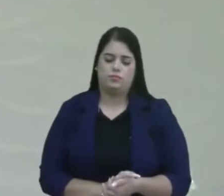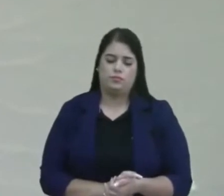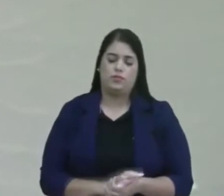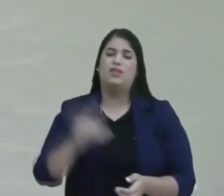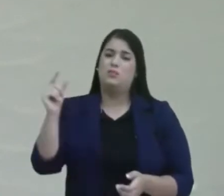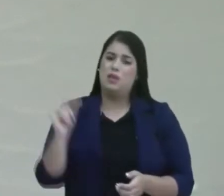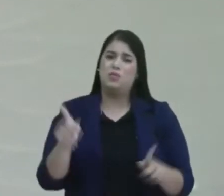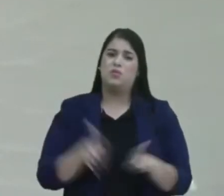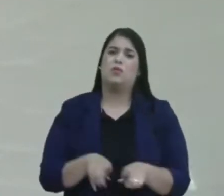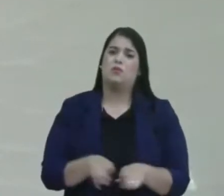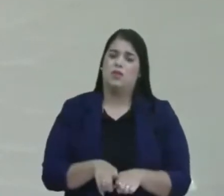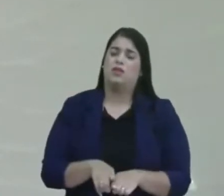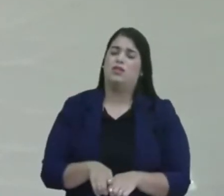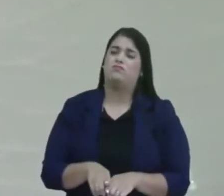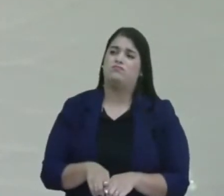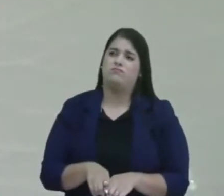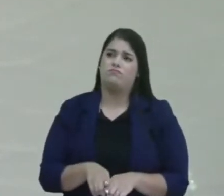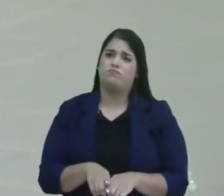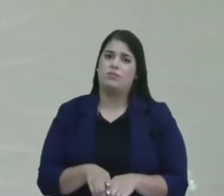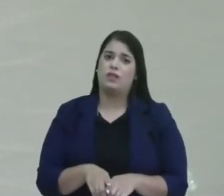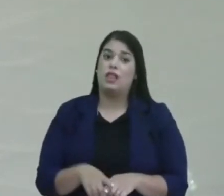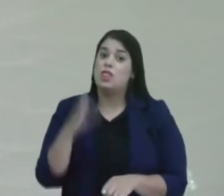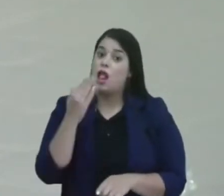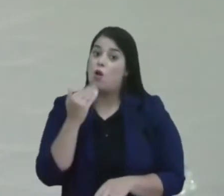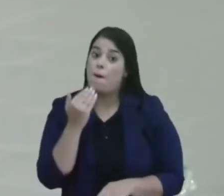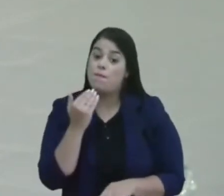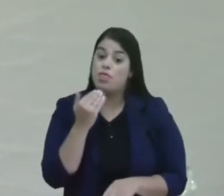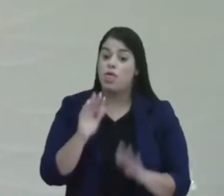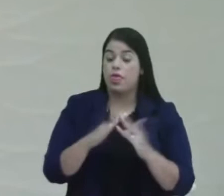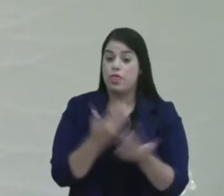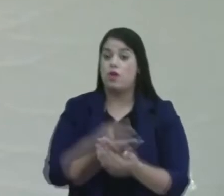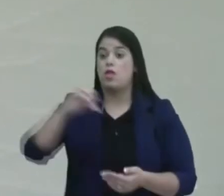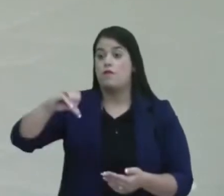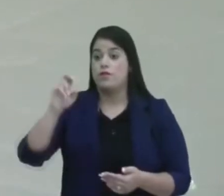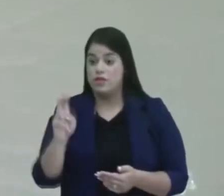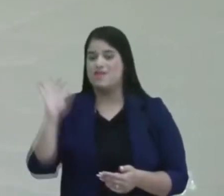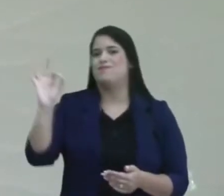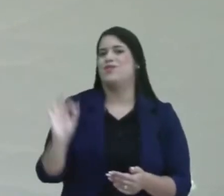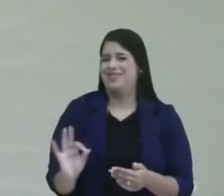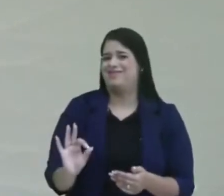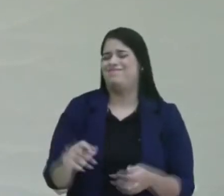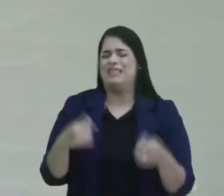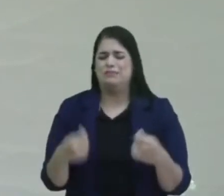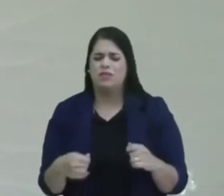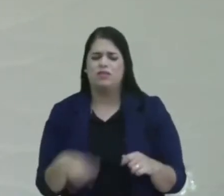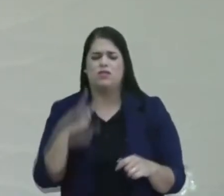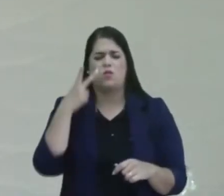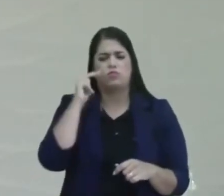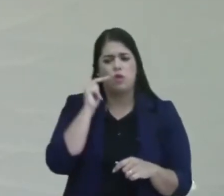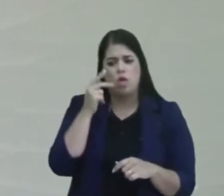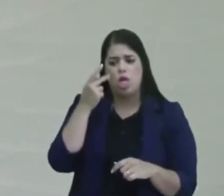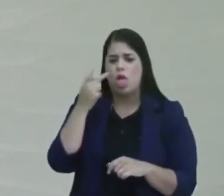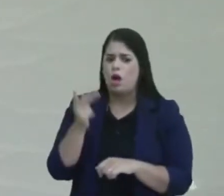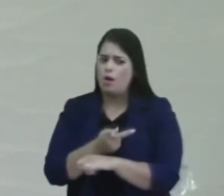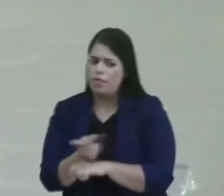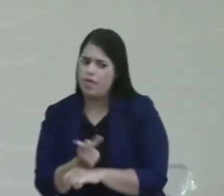também nos repasses da merenda escolar em 95%. Então, são coisas que a gente precisa, de fato, avaliar, como foi bem colocado